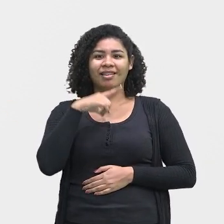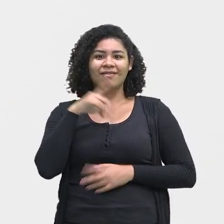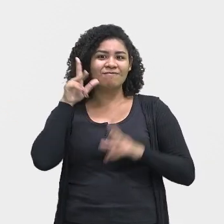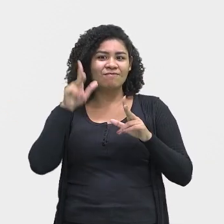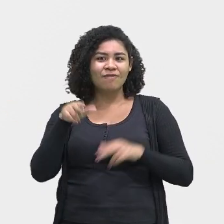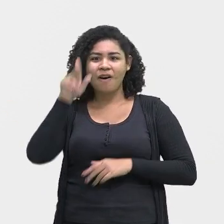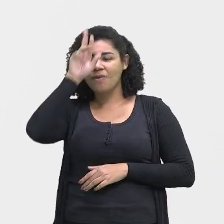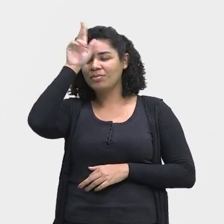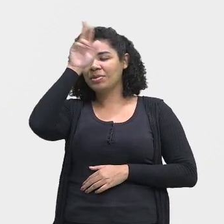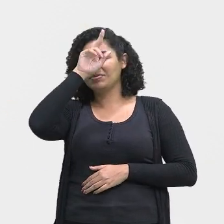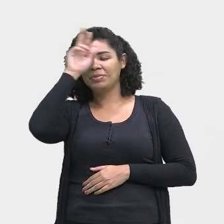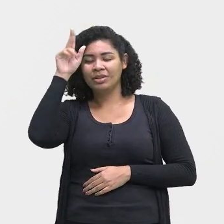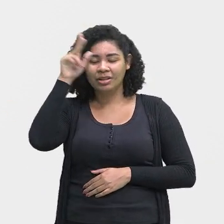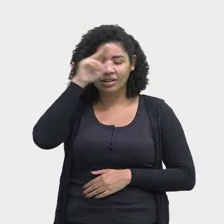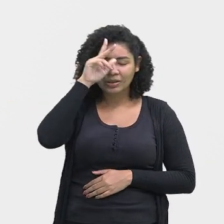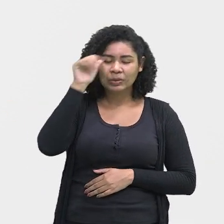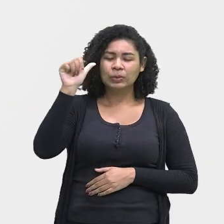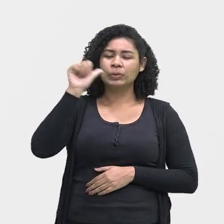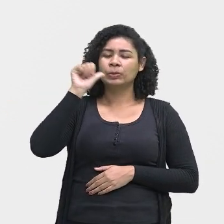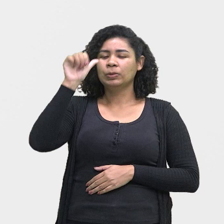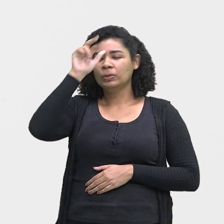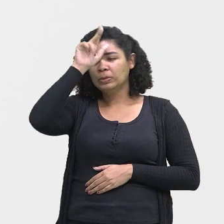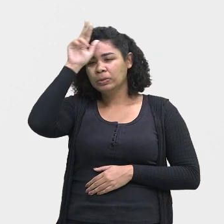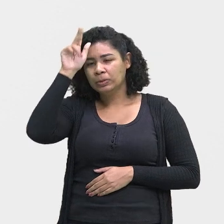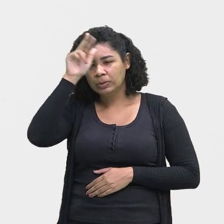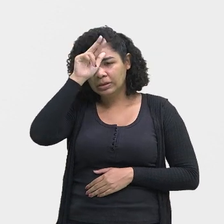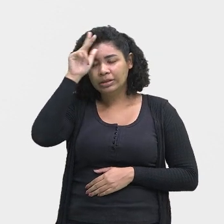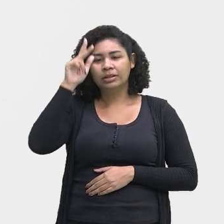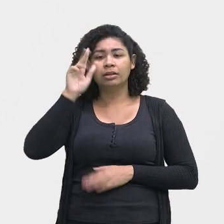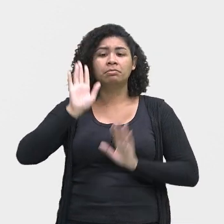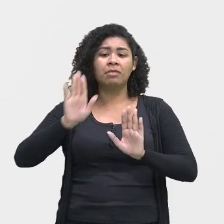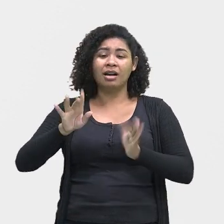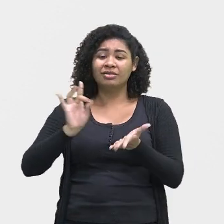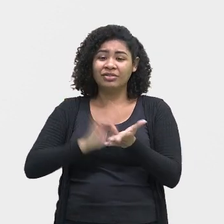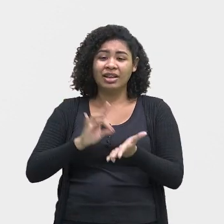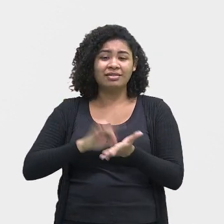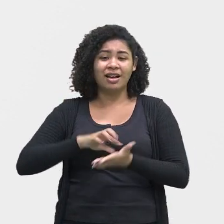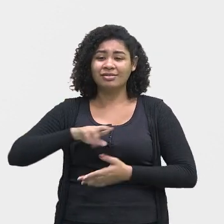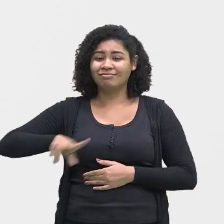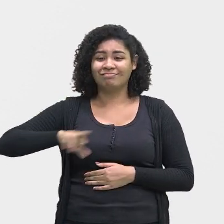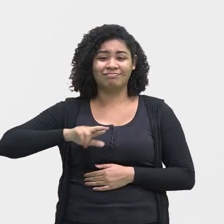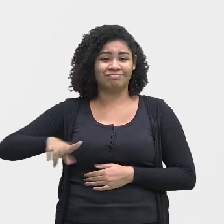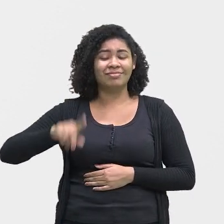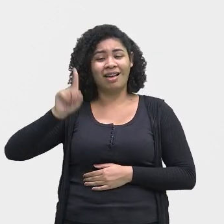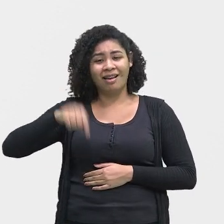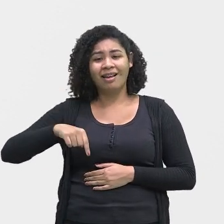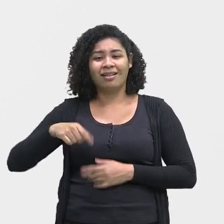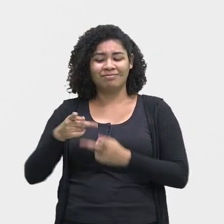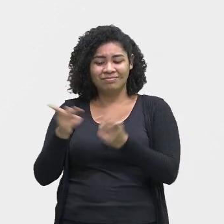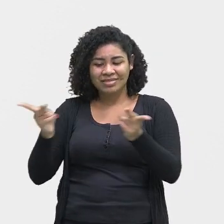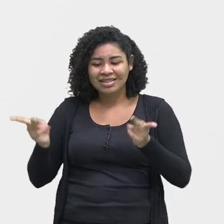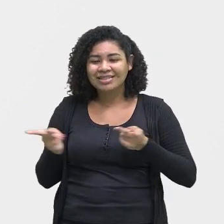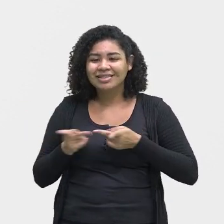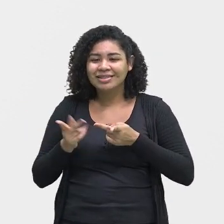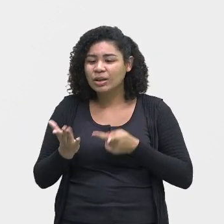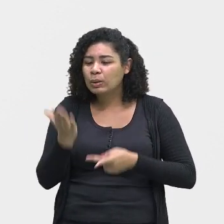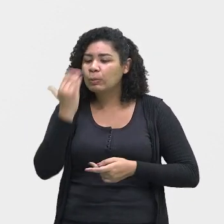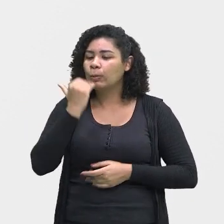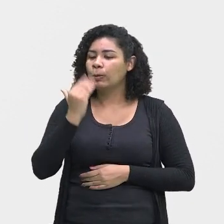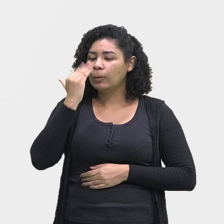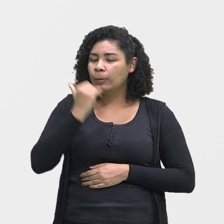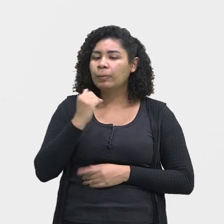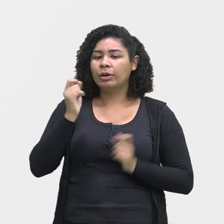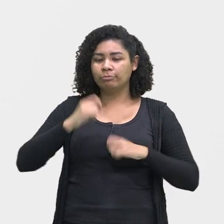tivesse ingerido muita bebida alcoólica, mas na verdade isso não aconteceu, é apenas o próprio intestino